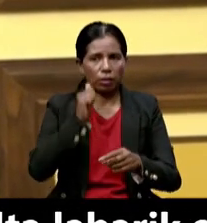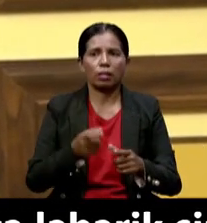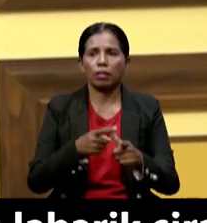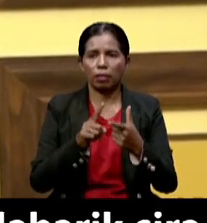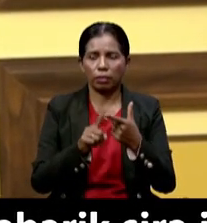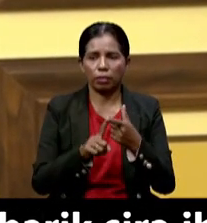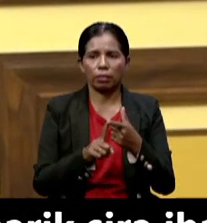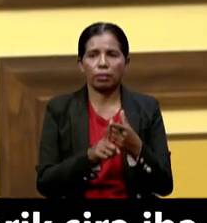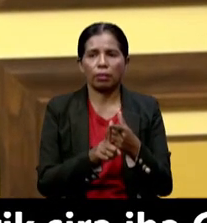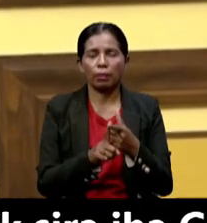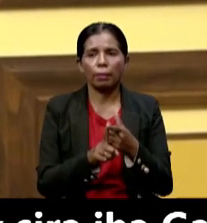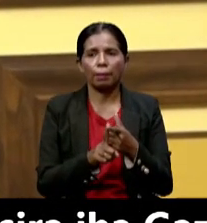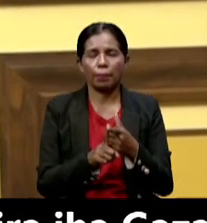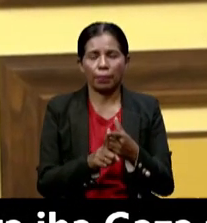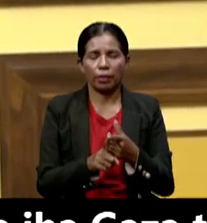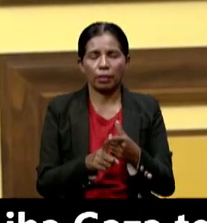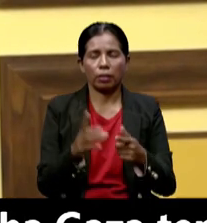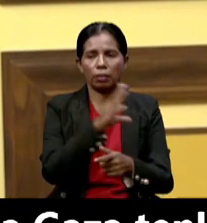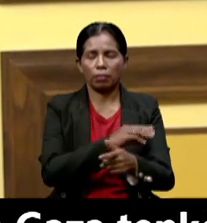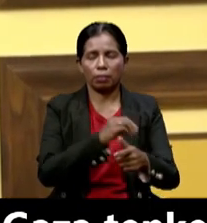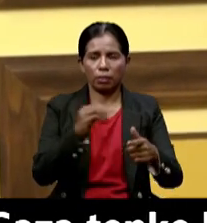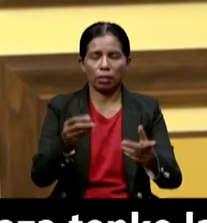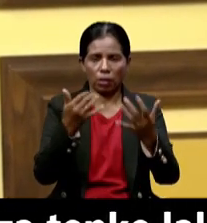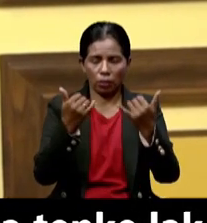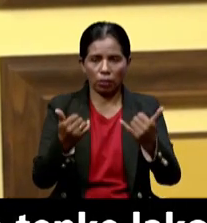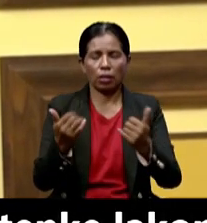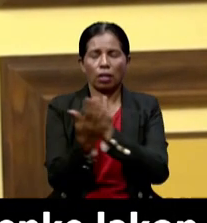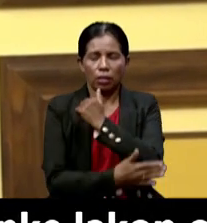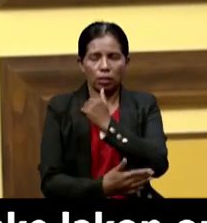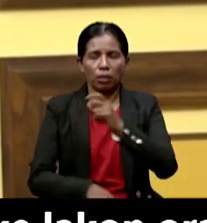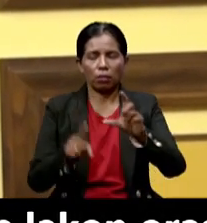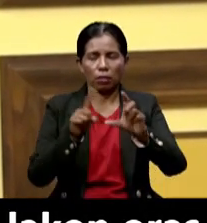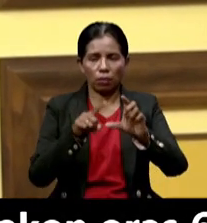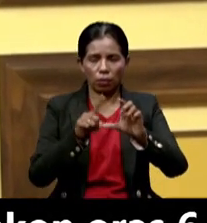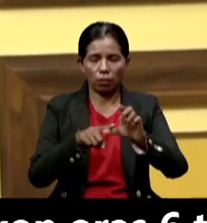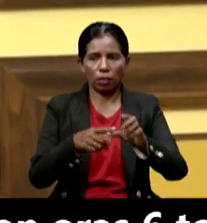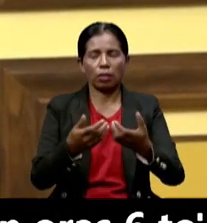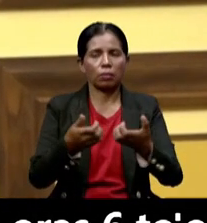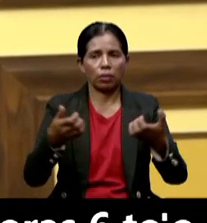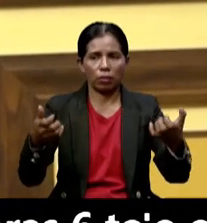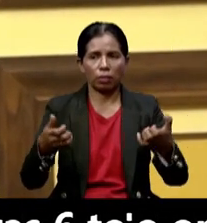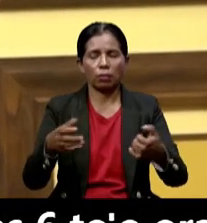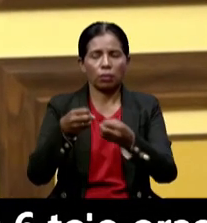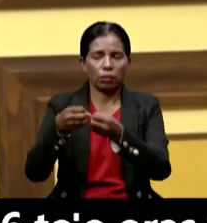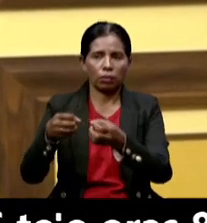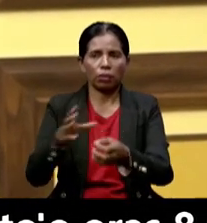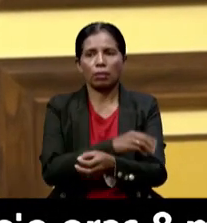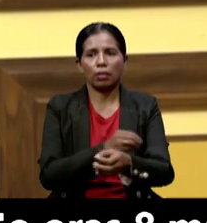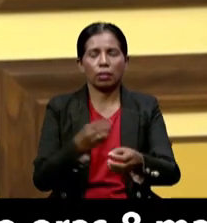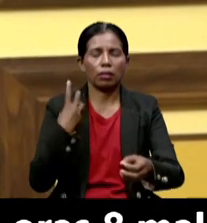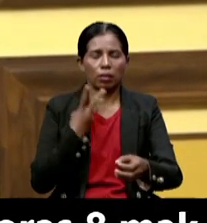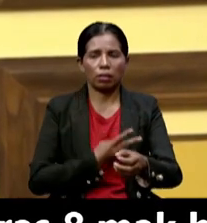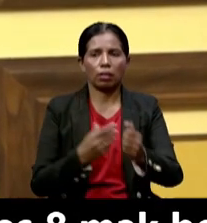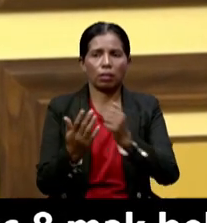e, portanto, não Angola isoladamente, mas talvez os nossos